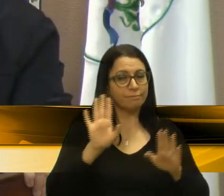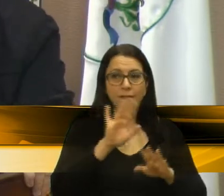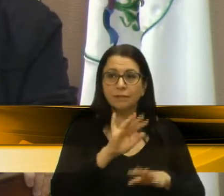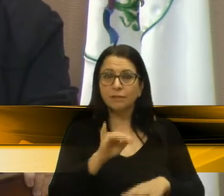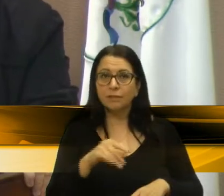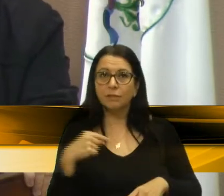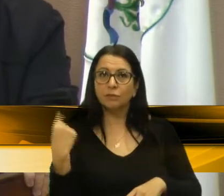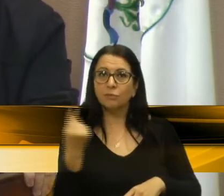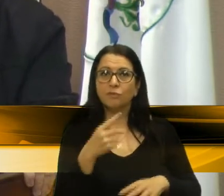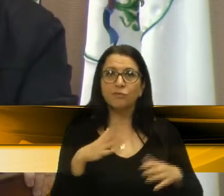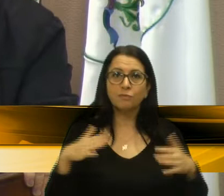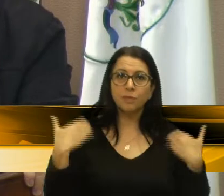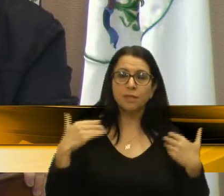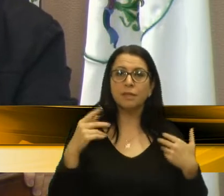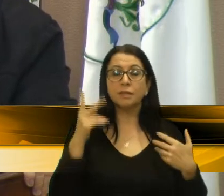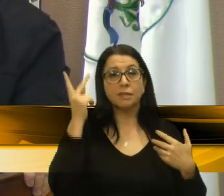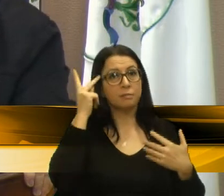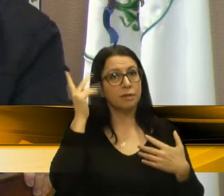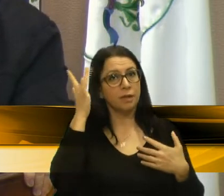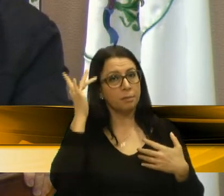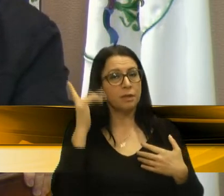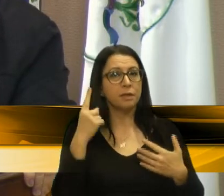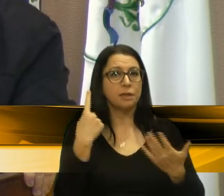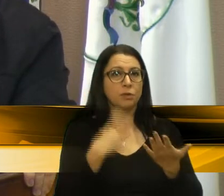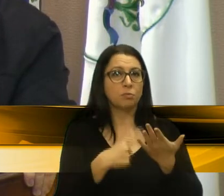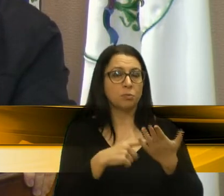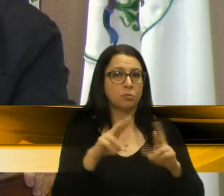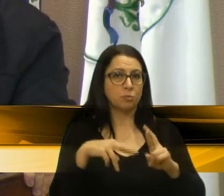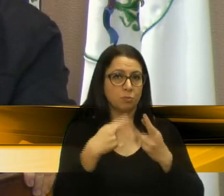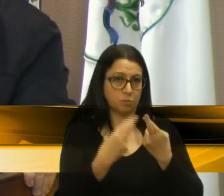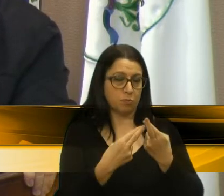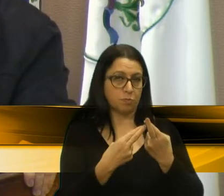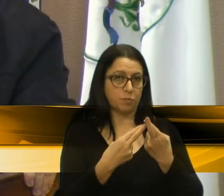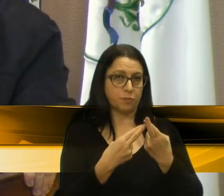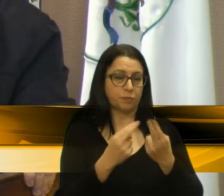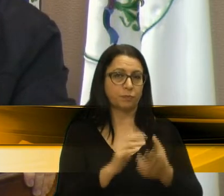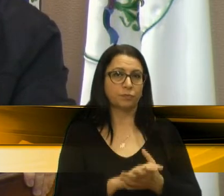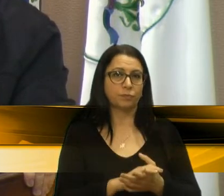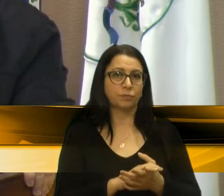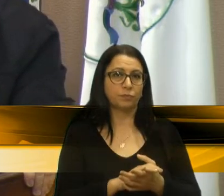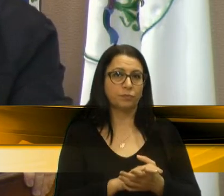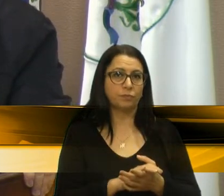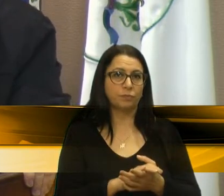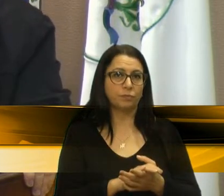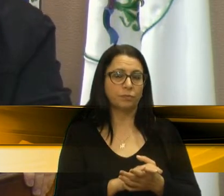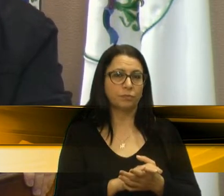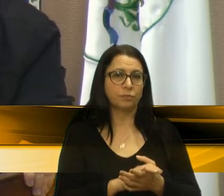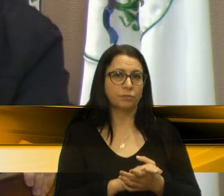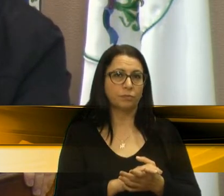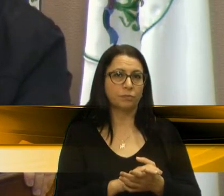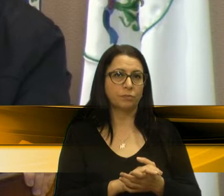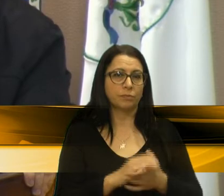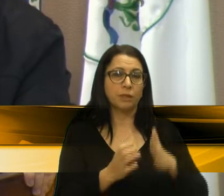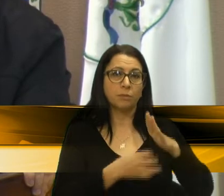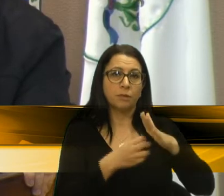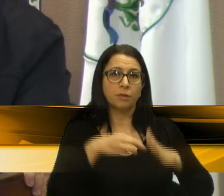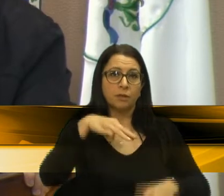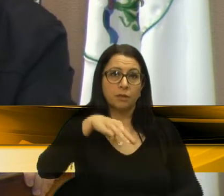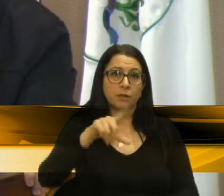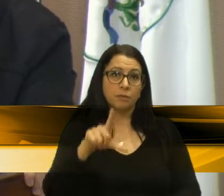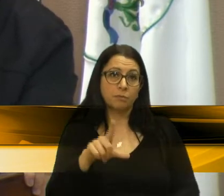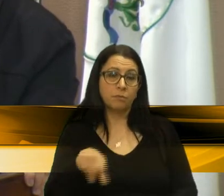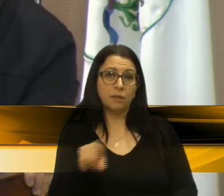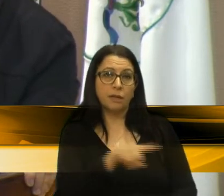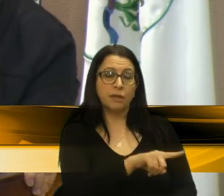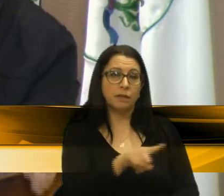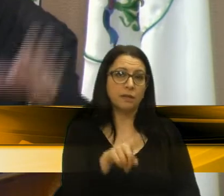São Paulo, né? E amanhã marcou então uma audiência com o pessoal do Magazine Luiza, né? É que não dá